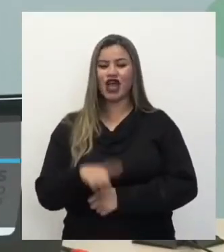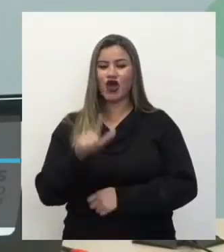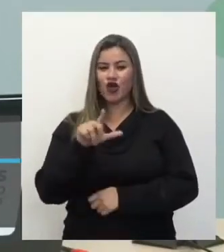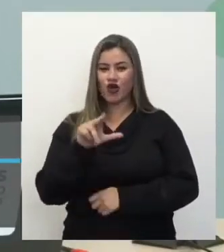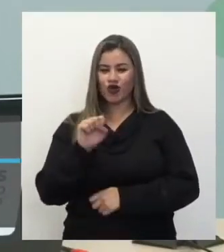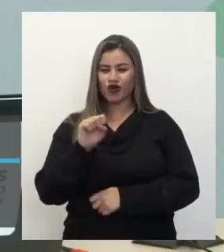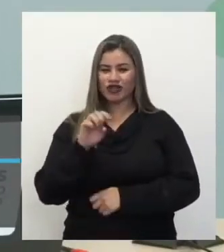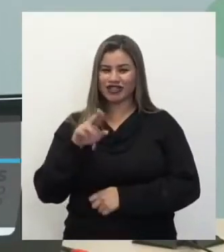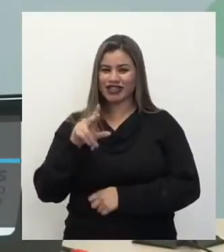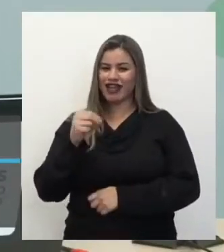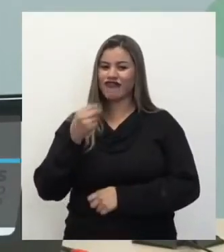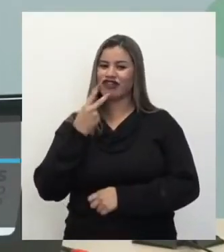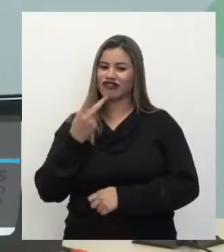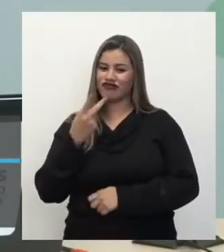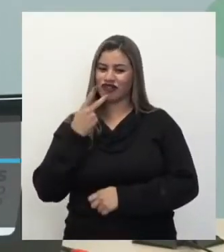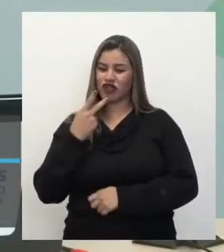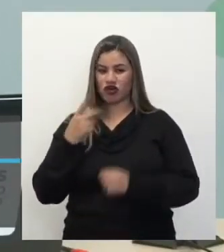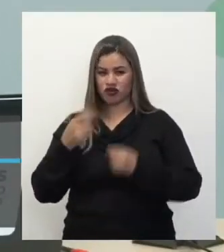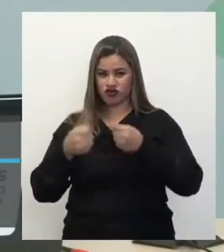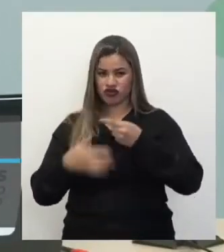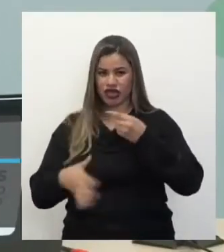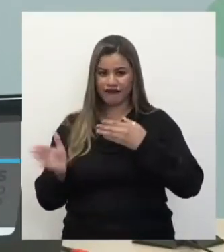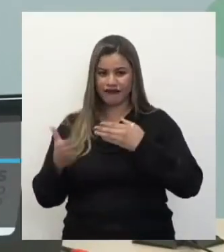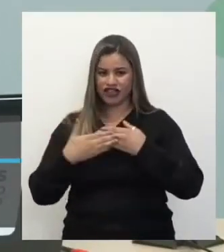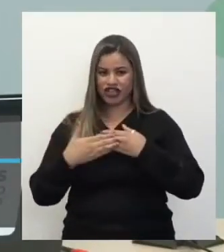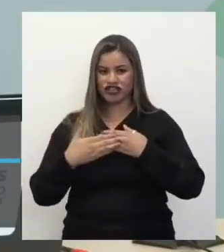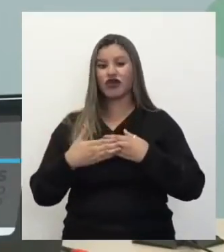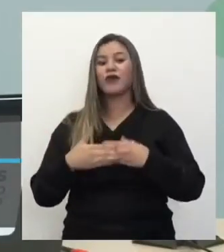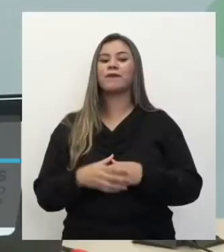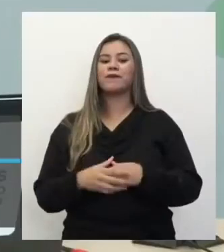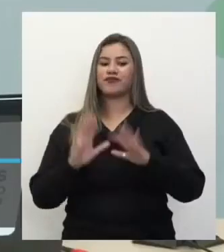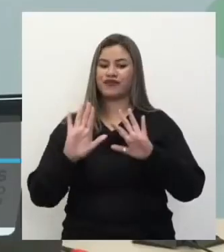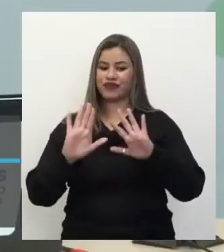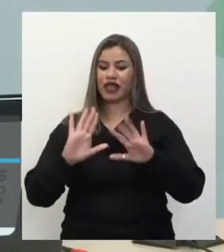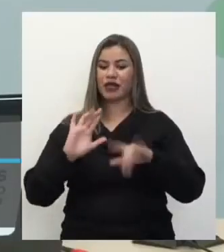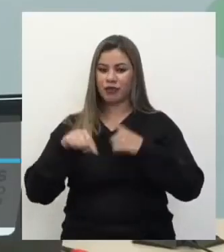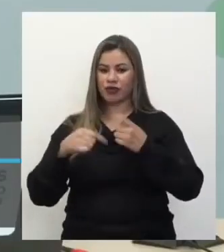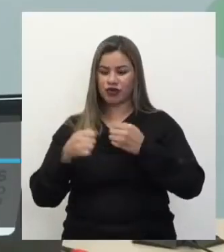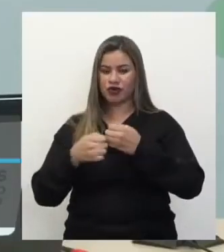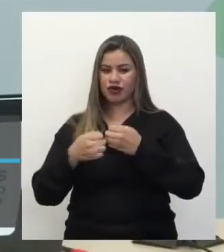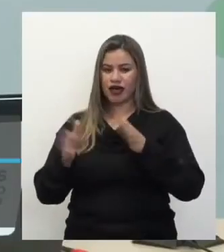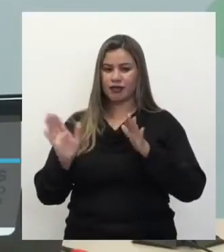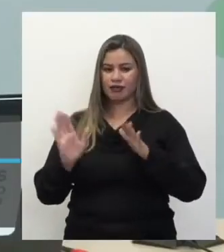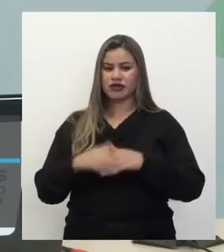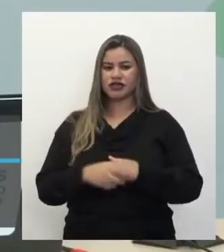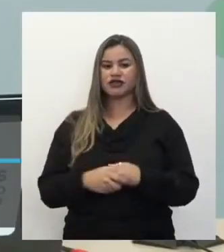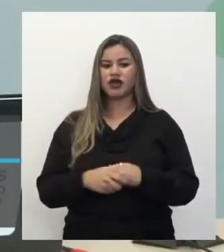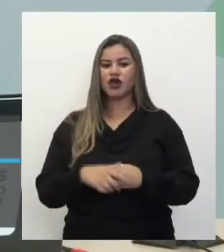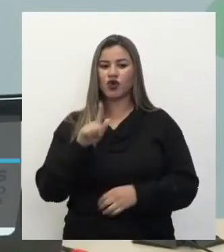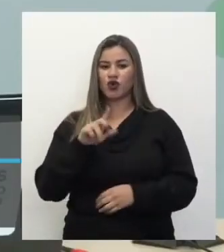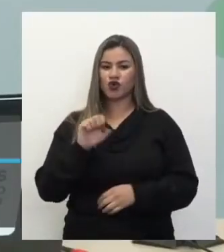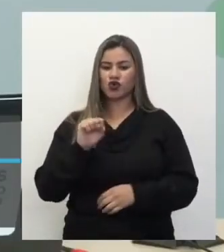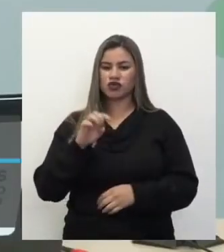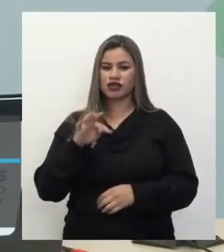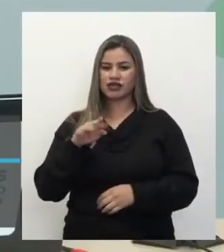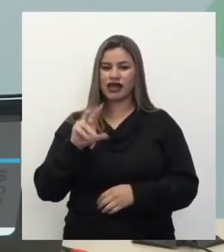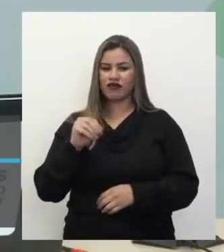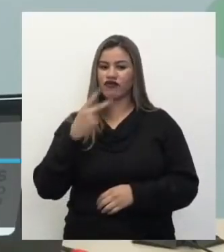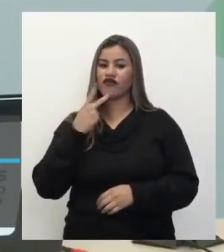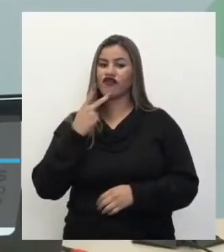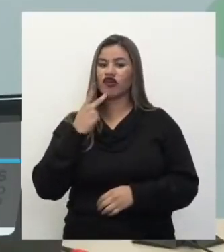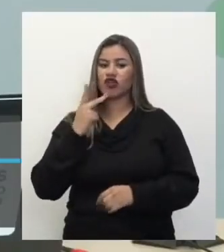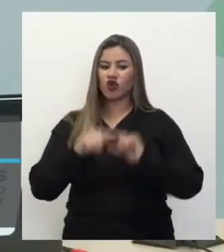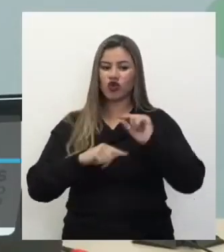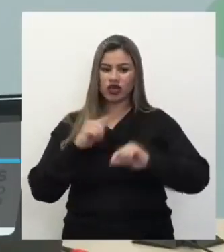chat anterior, que o chat agora ainda está fechado, não é? Isso. Está fechado ainda, daqui a pouco vai abrir. O Gustavo Andrade foi no outro chat falando assim,